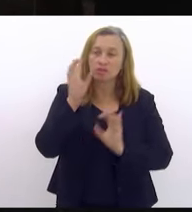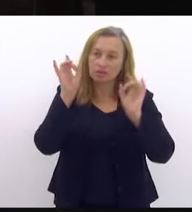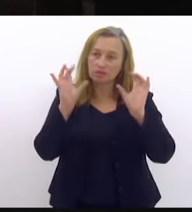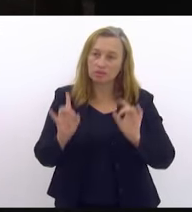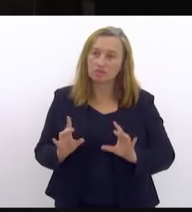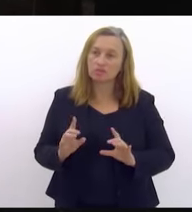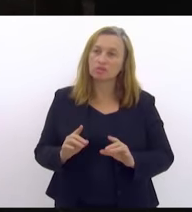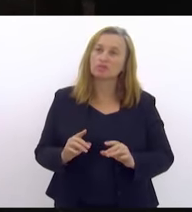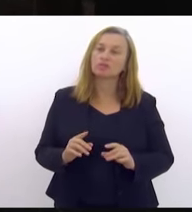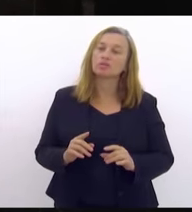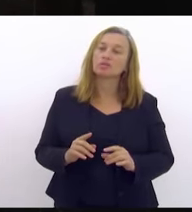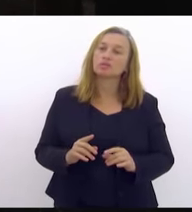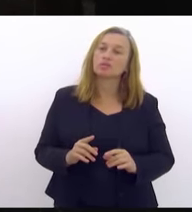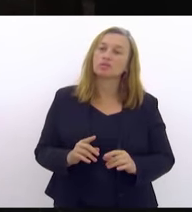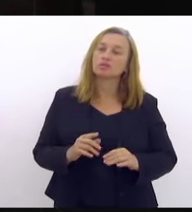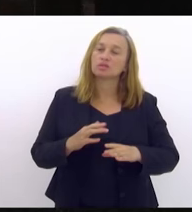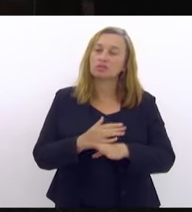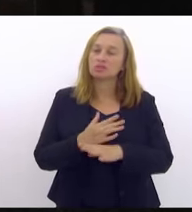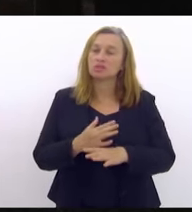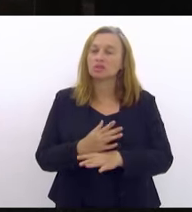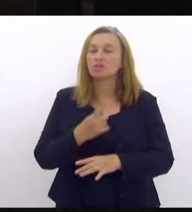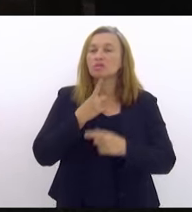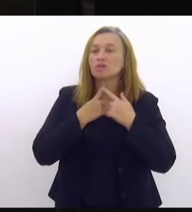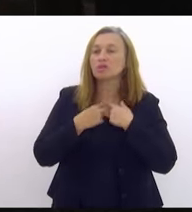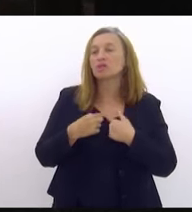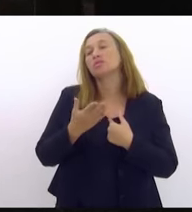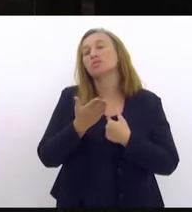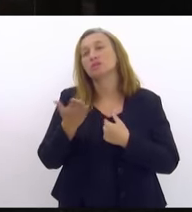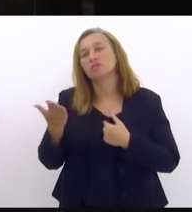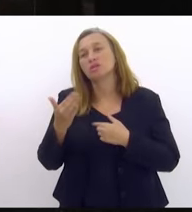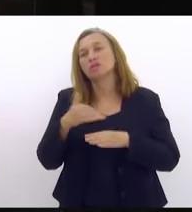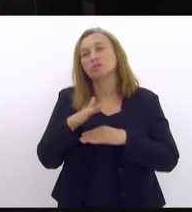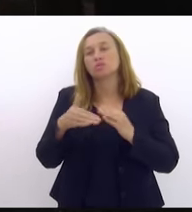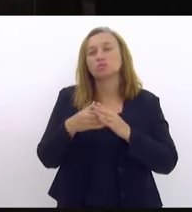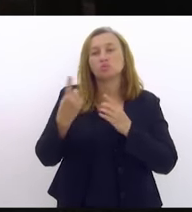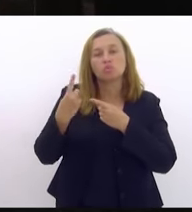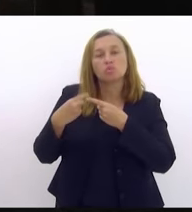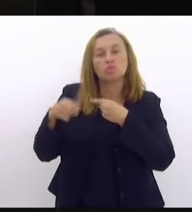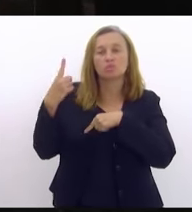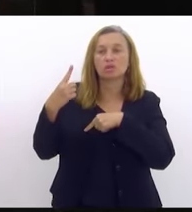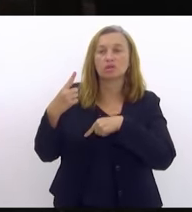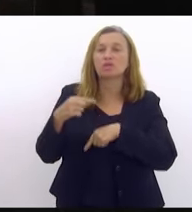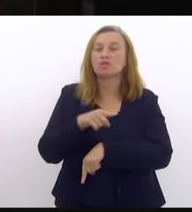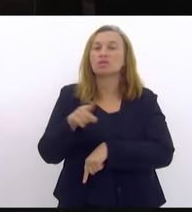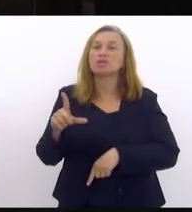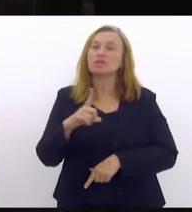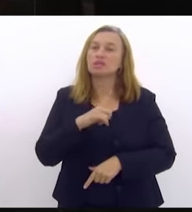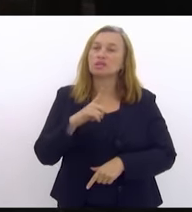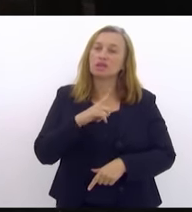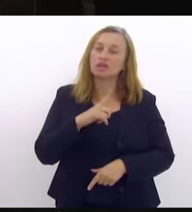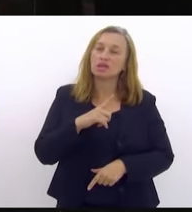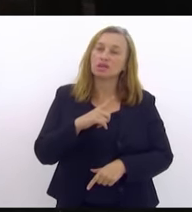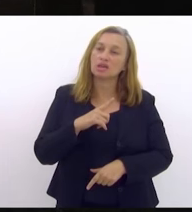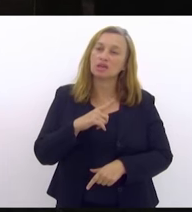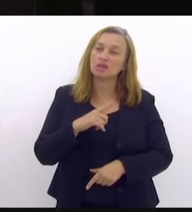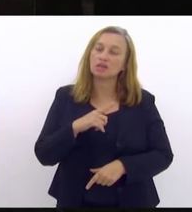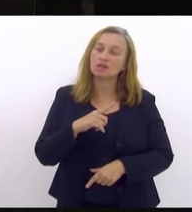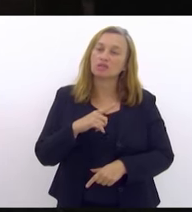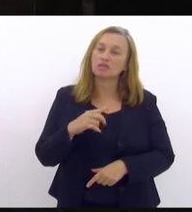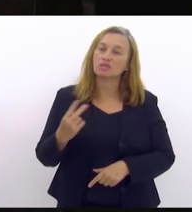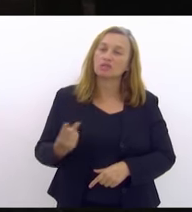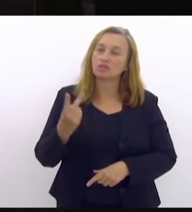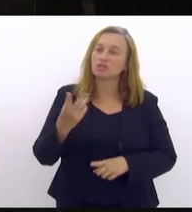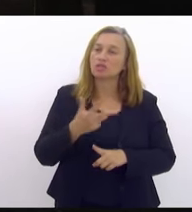para a nossa região. Então, eu desejo para você todo sucesso, que você tenha êxito em todos os projetos que